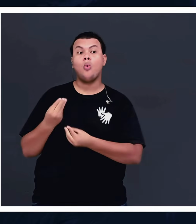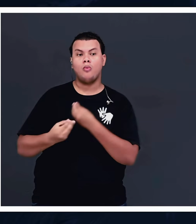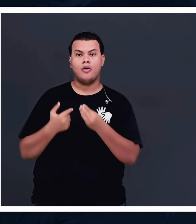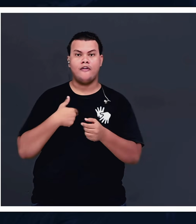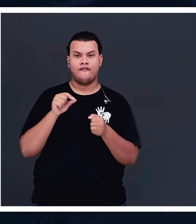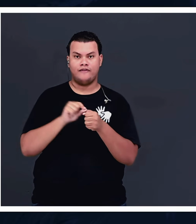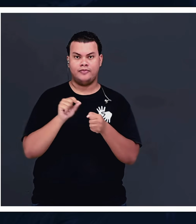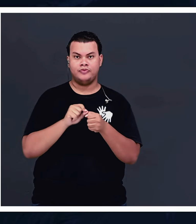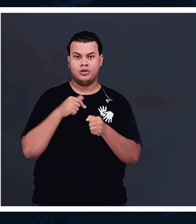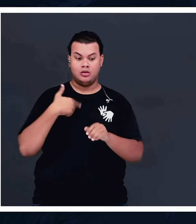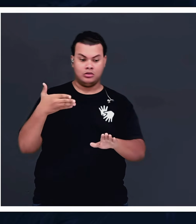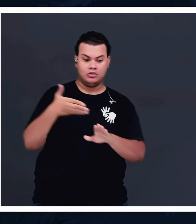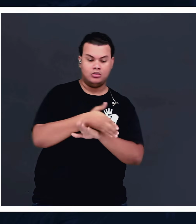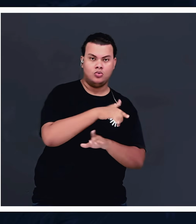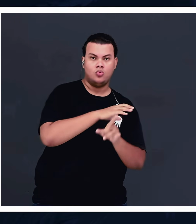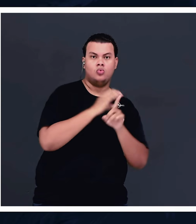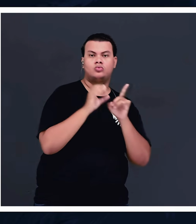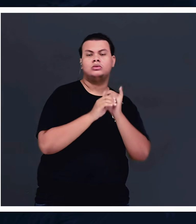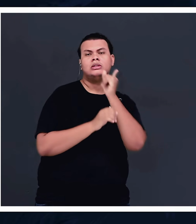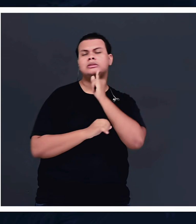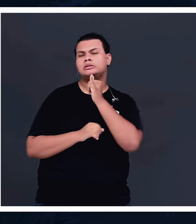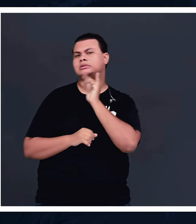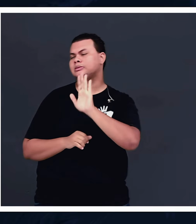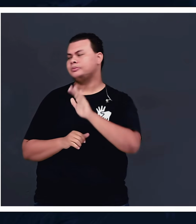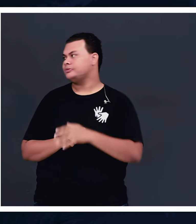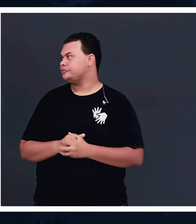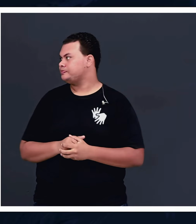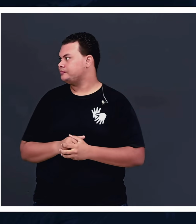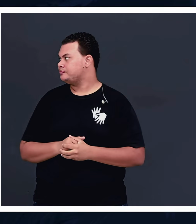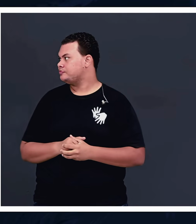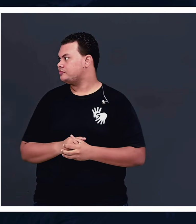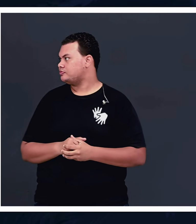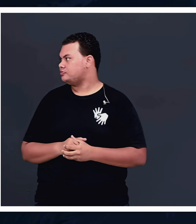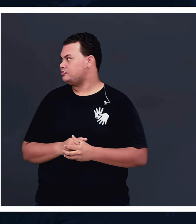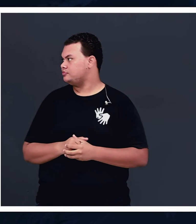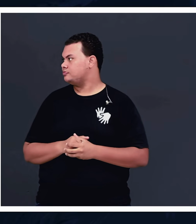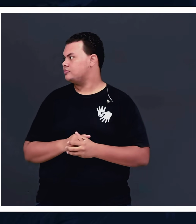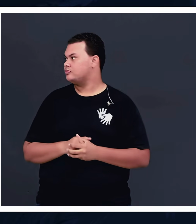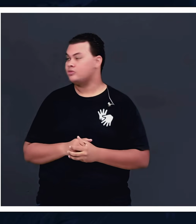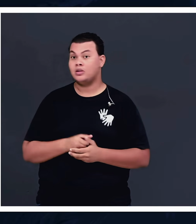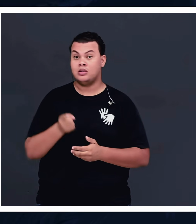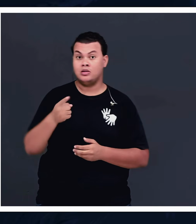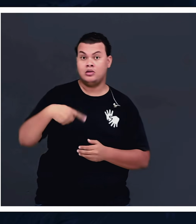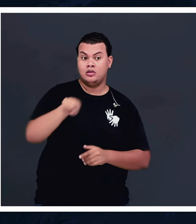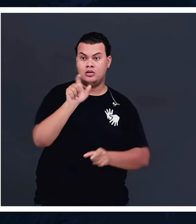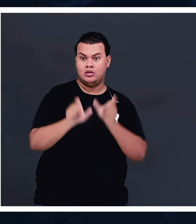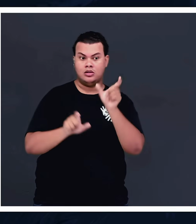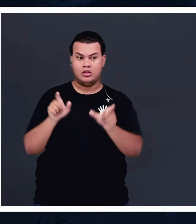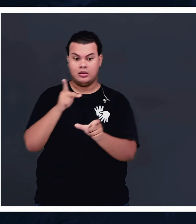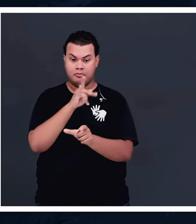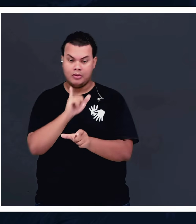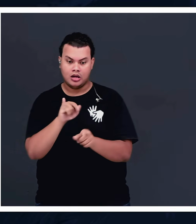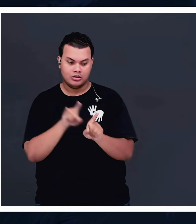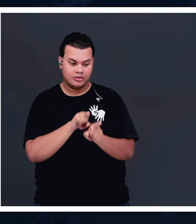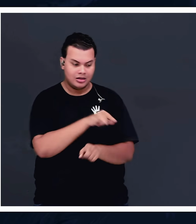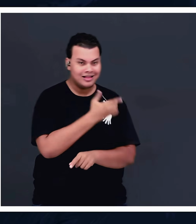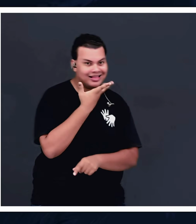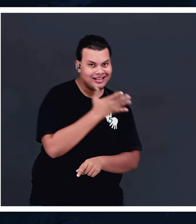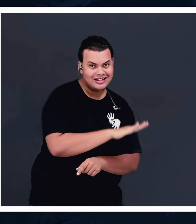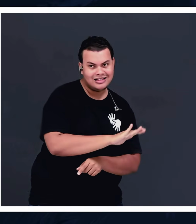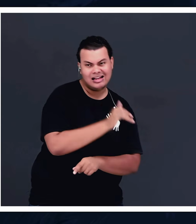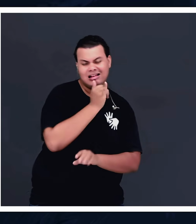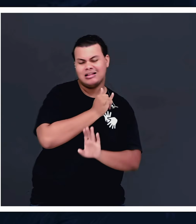para vir para o culto, por exemplo. Isso, aqueles que são pais de crianças, por